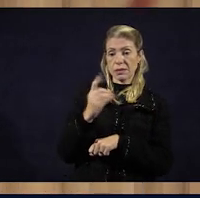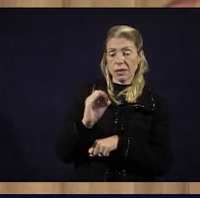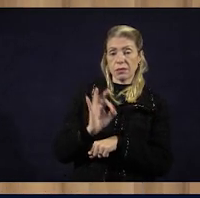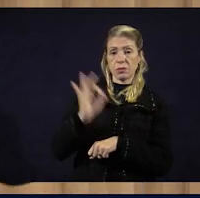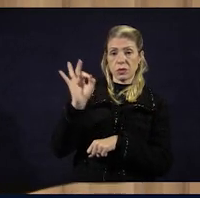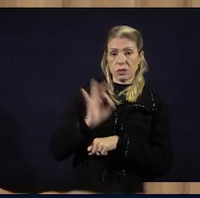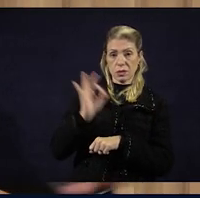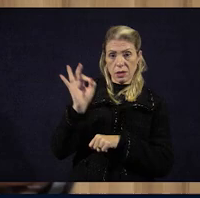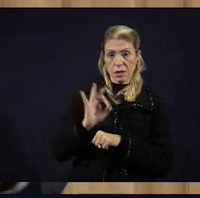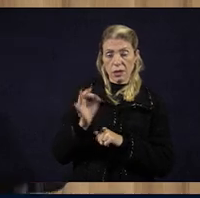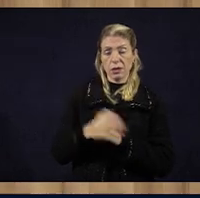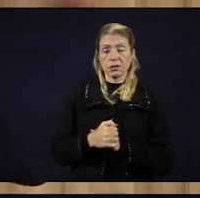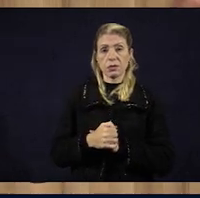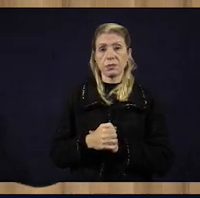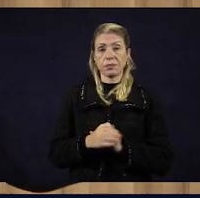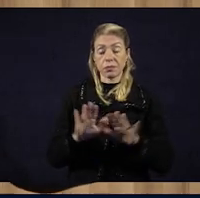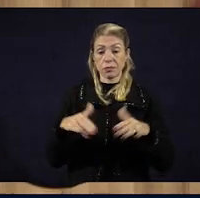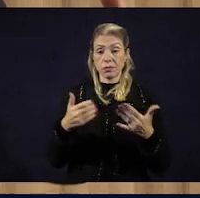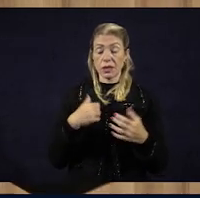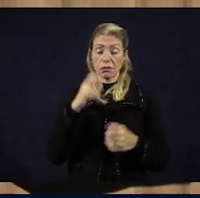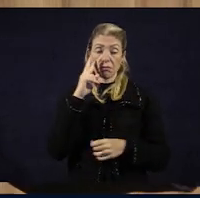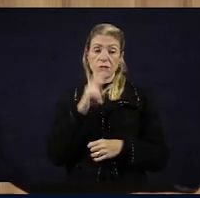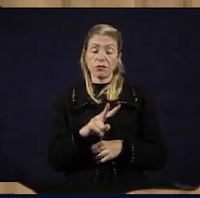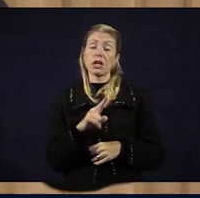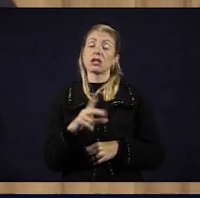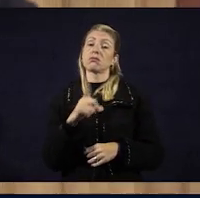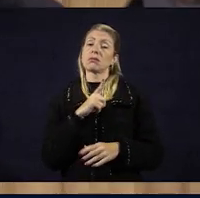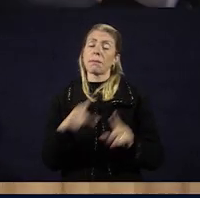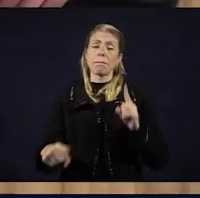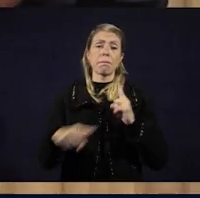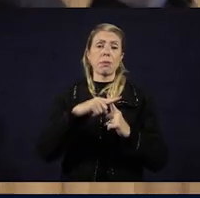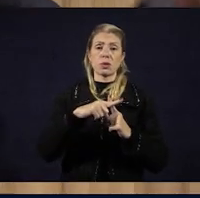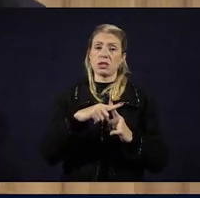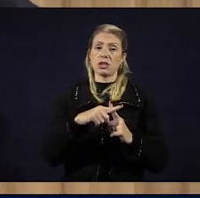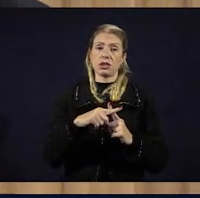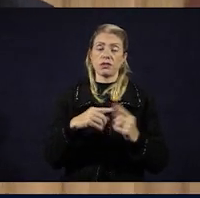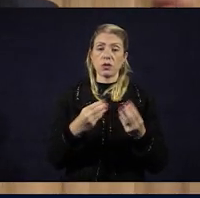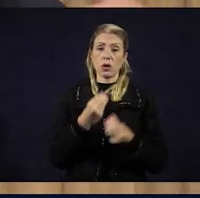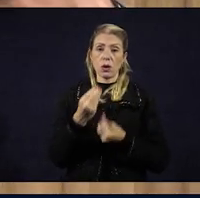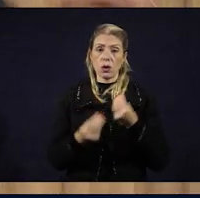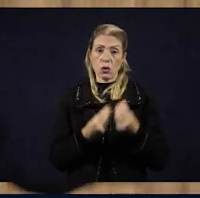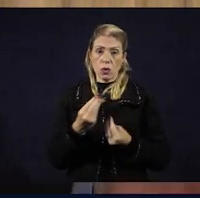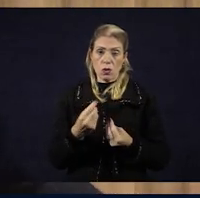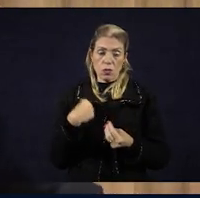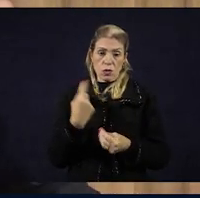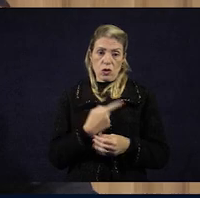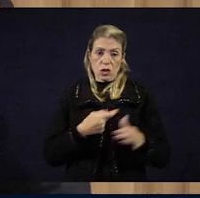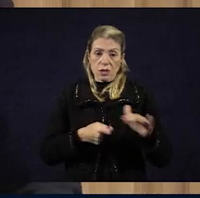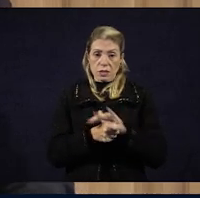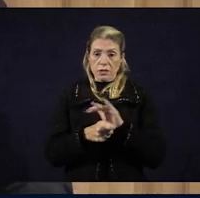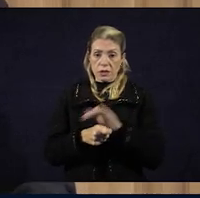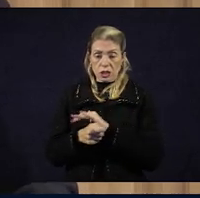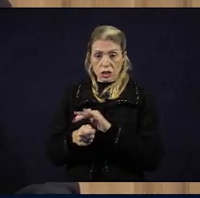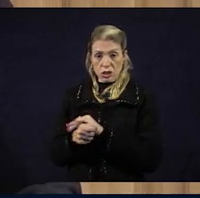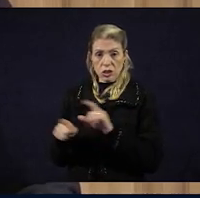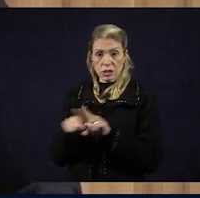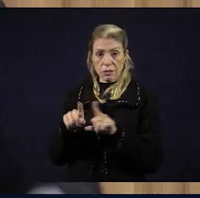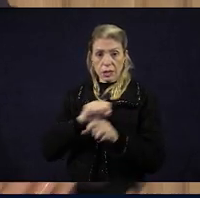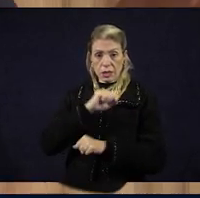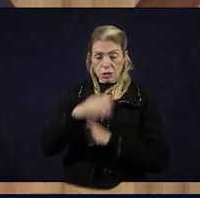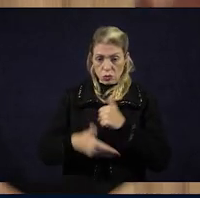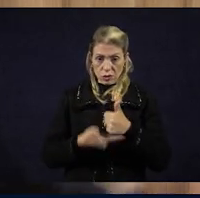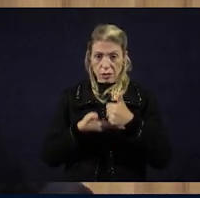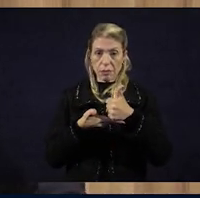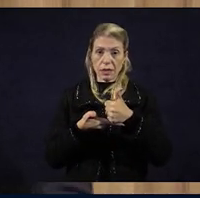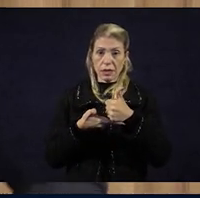seu redor então assim eu só vejo vantagem né nesse negócio de estar investindo em sustentabilidade